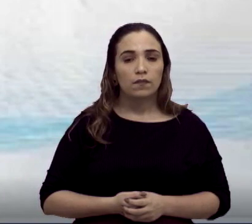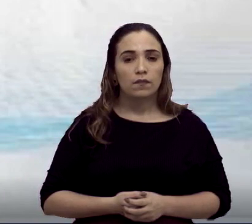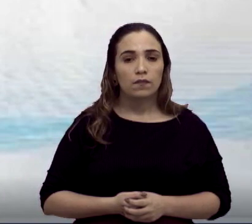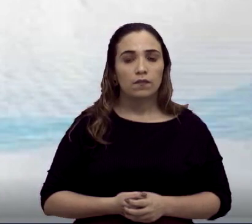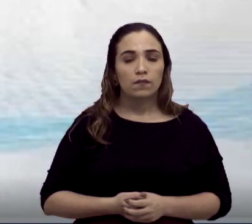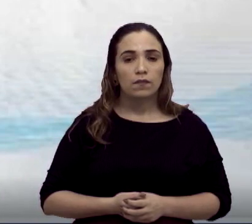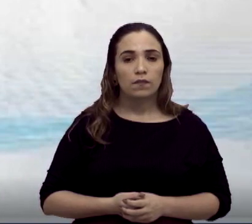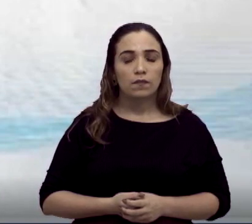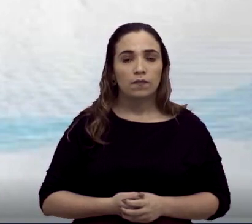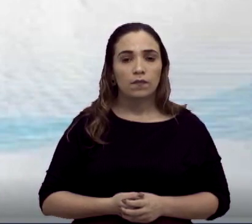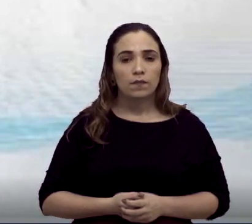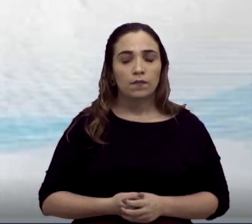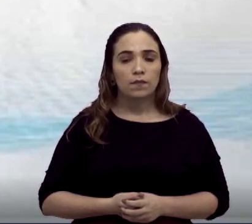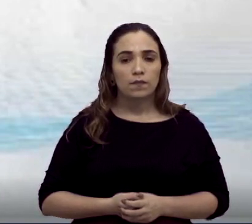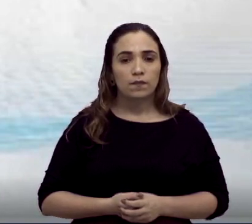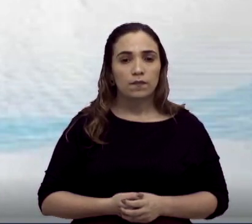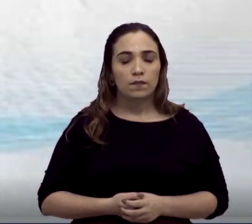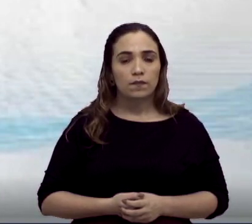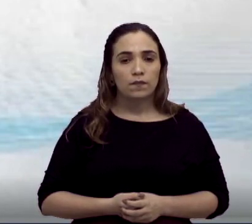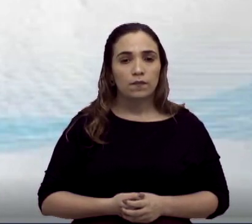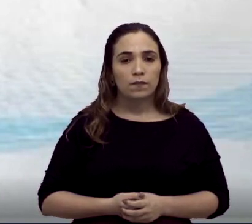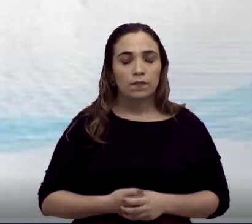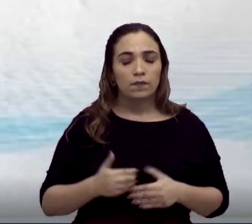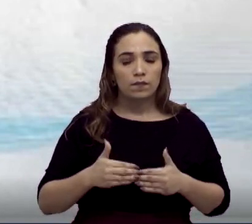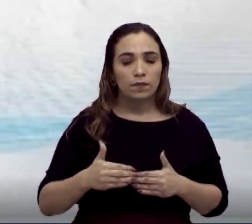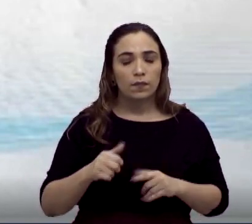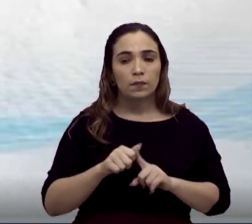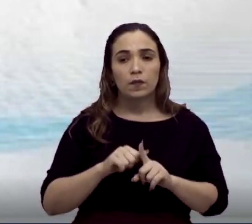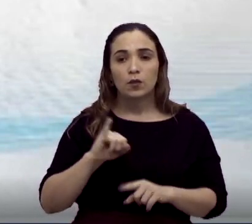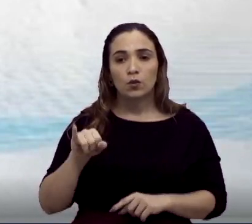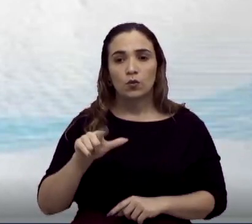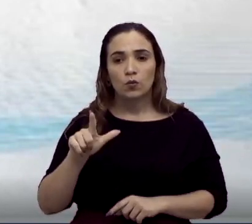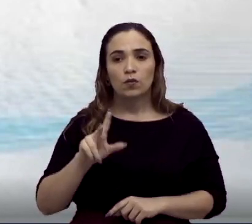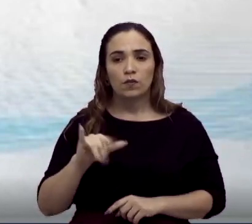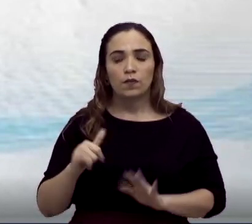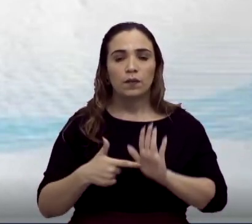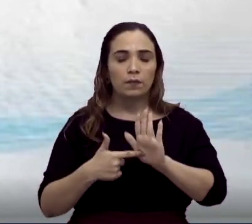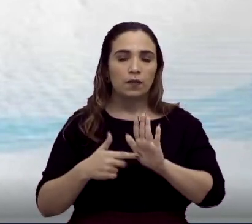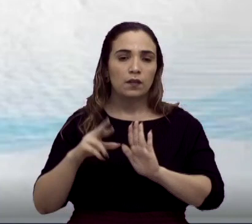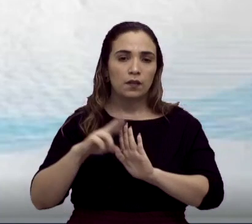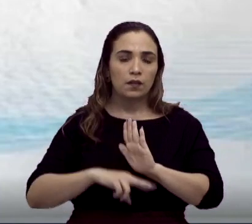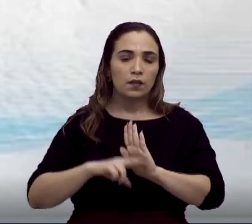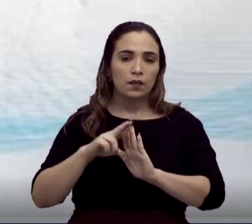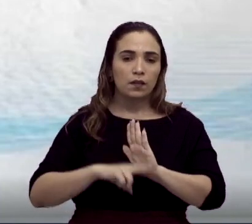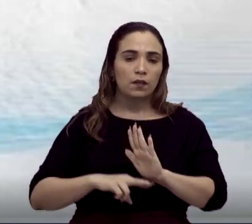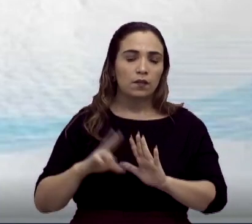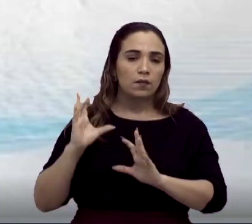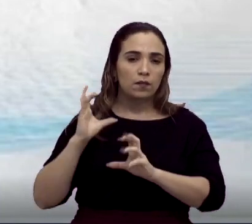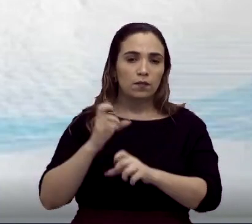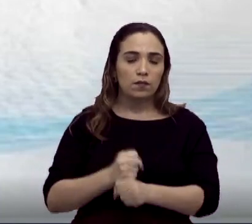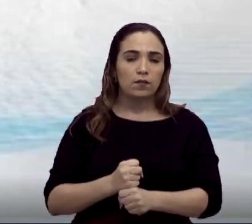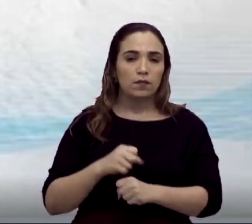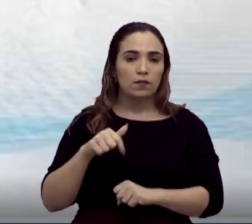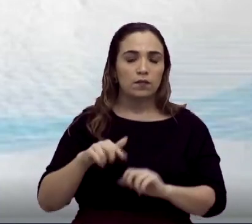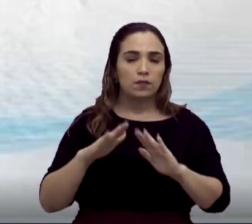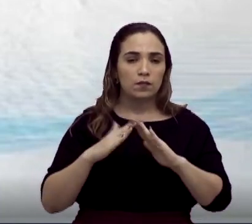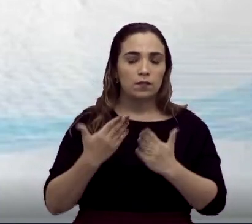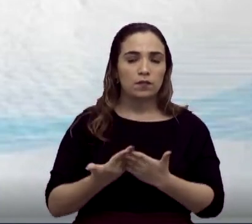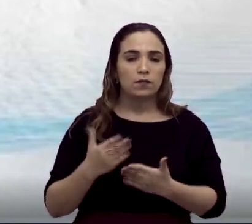Mas é isso. E em julho a gente vai apresentar esse relatório para vocês também. Já fica